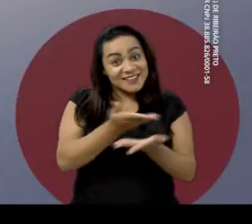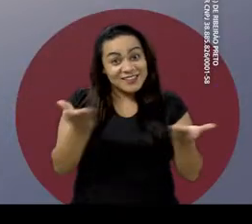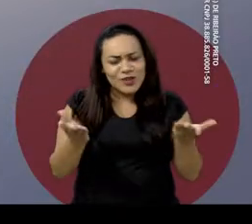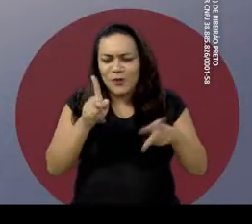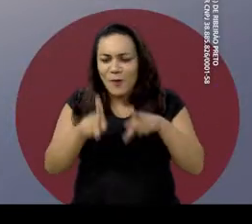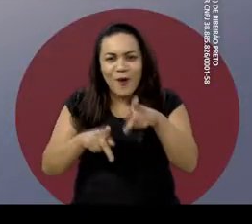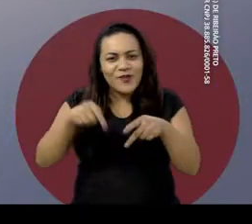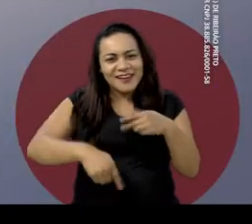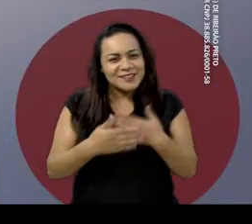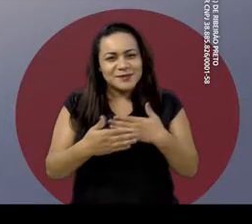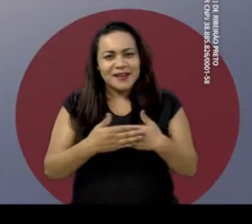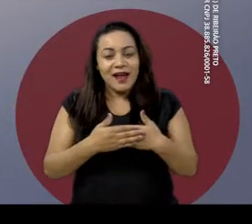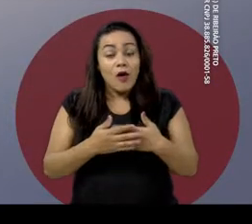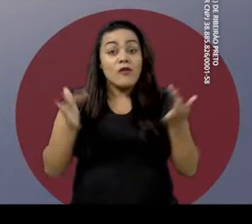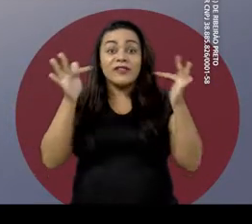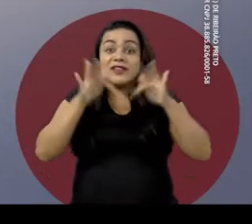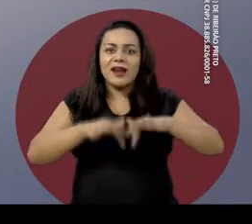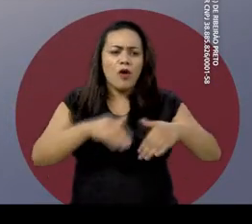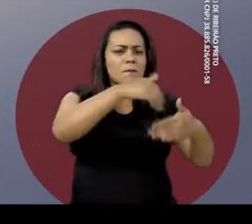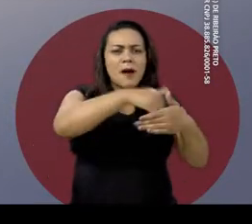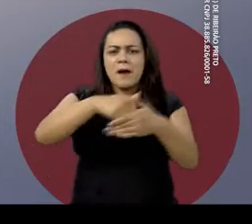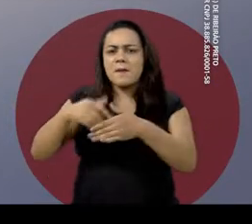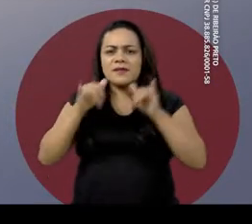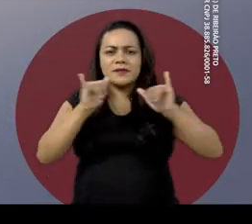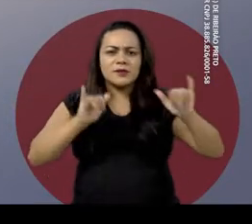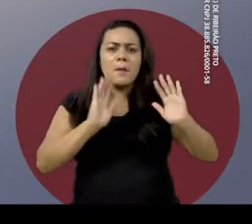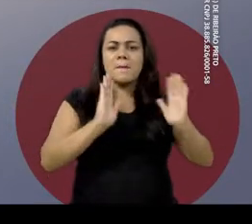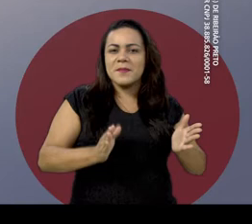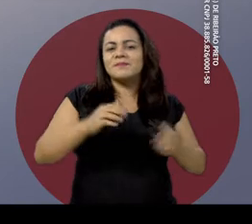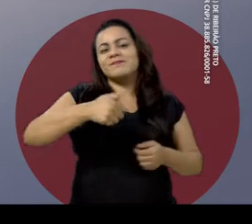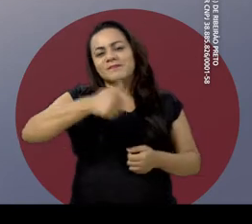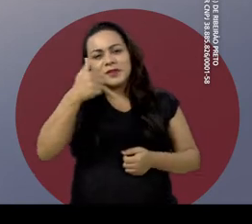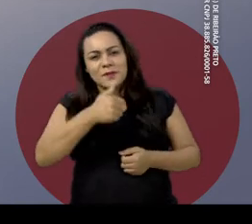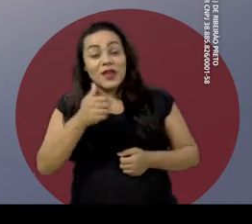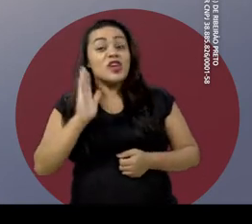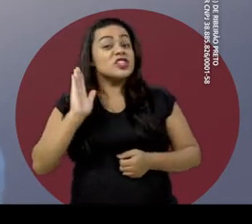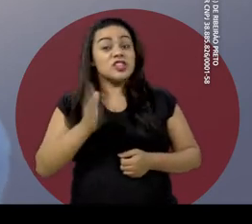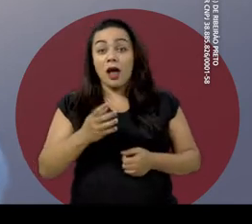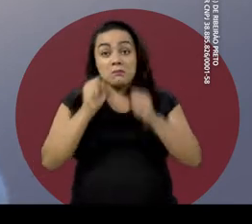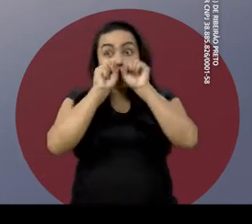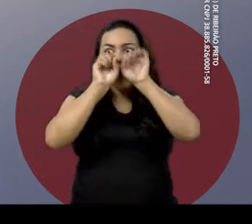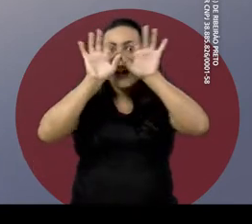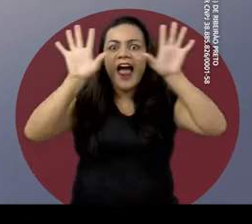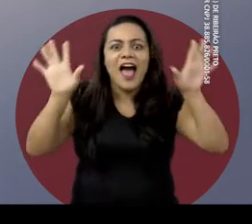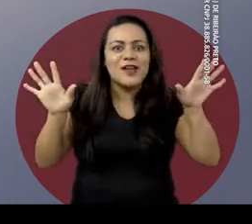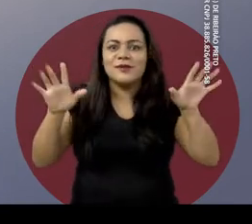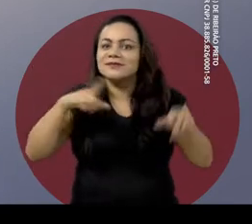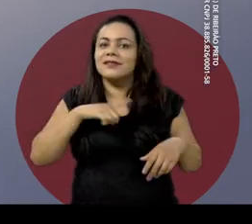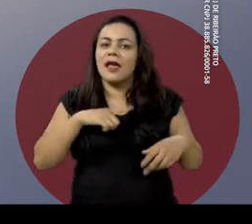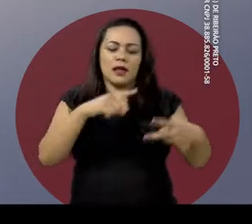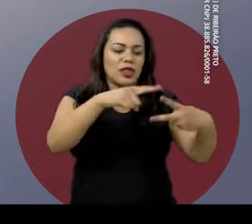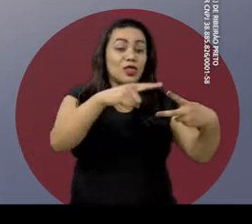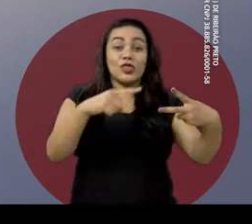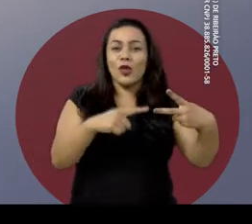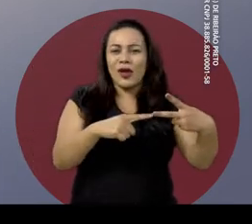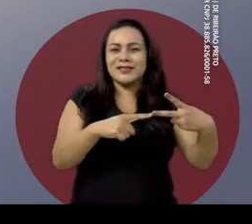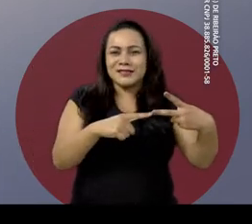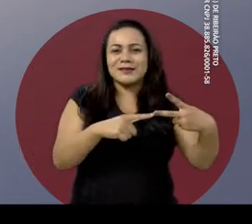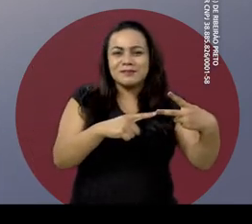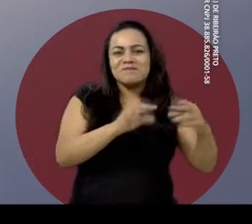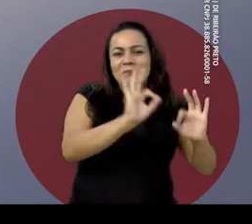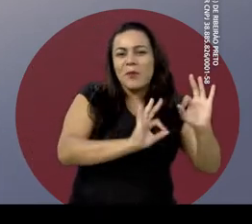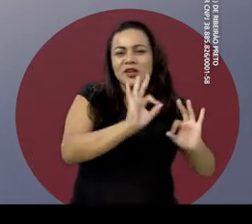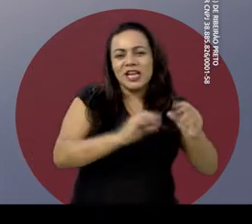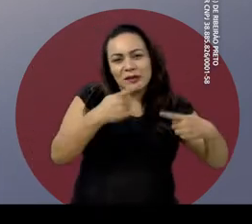Olá, minha gente, meu povo. Ao final desta campanha de primeiro turno, creio que ficou bem claro que há dois projetos políticos